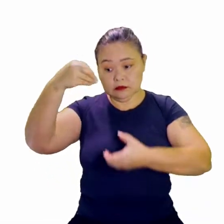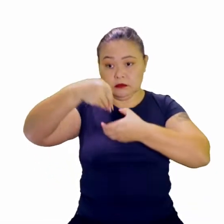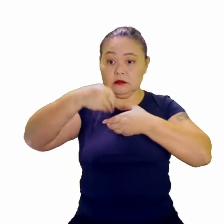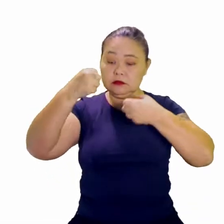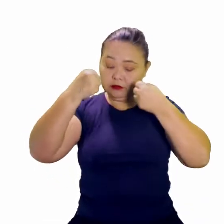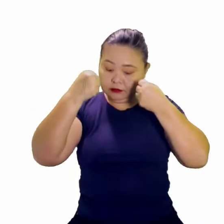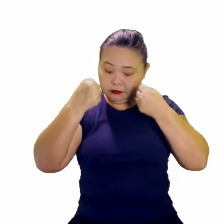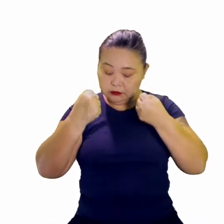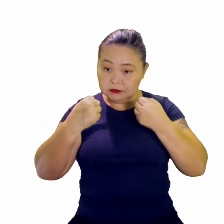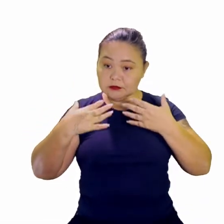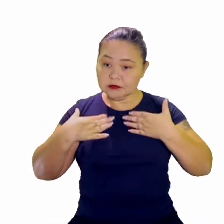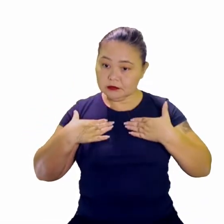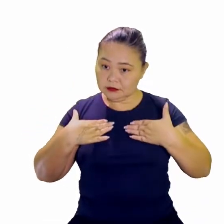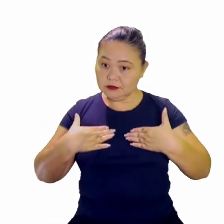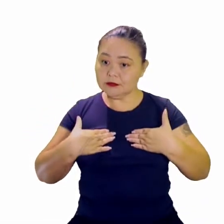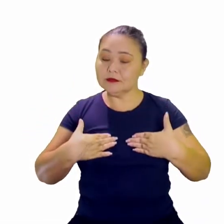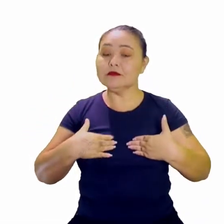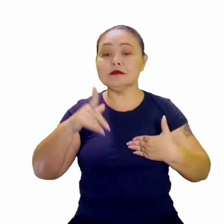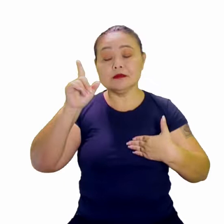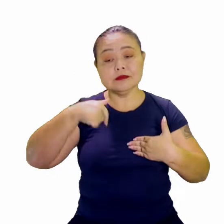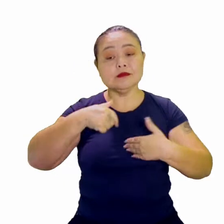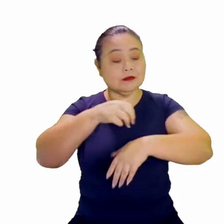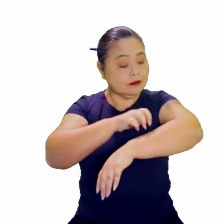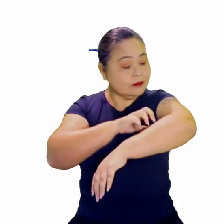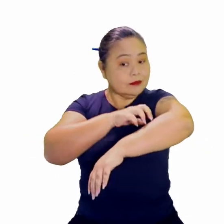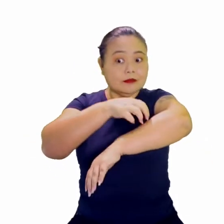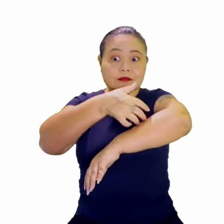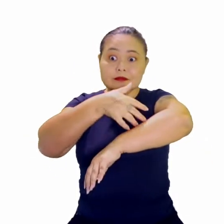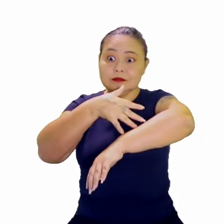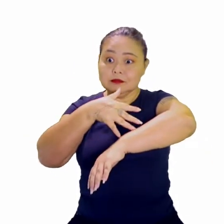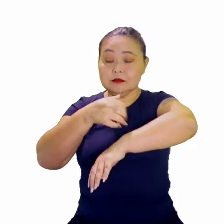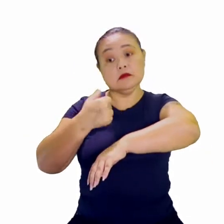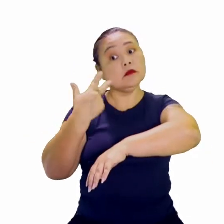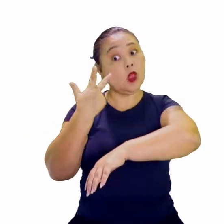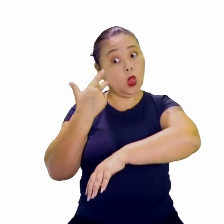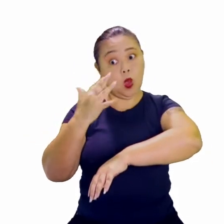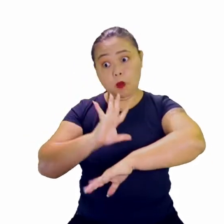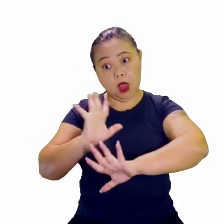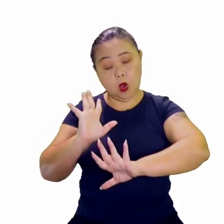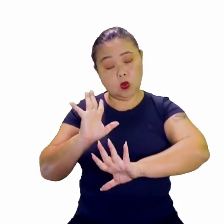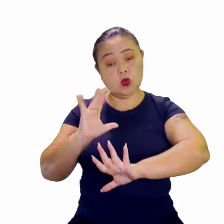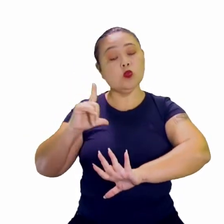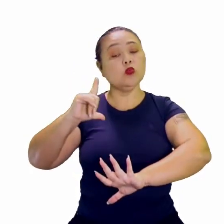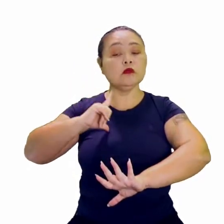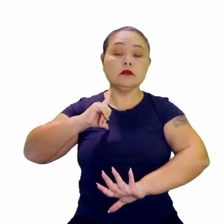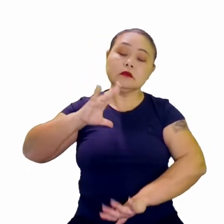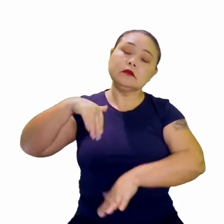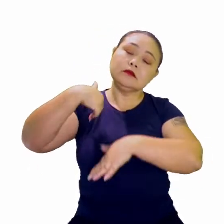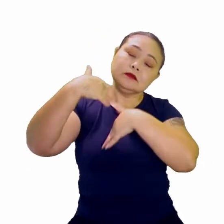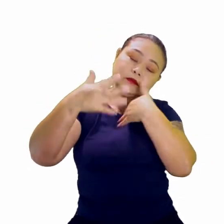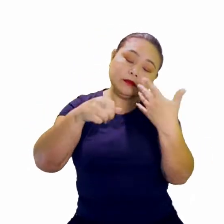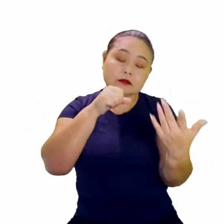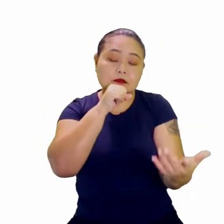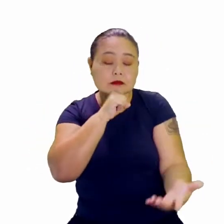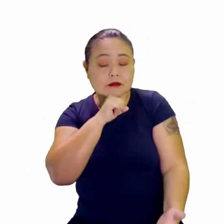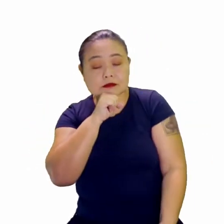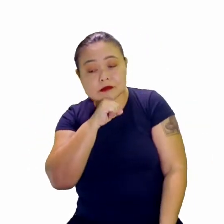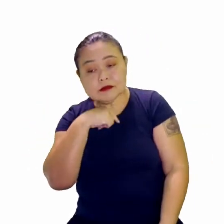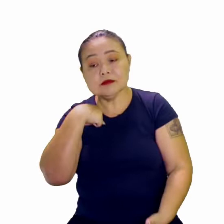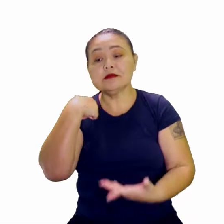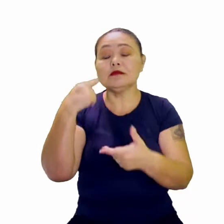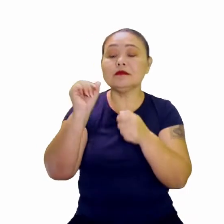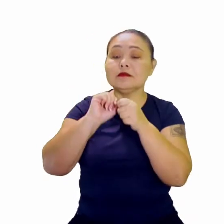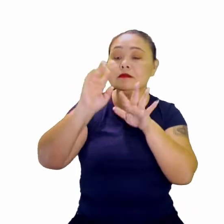peso corporal é músculo. Isso numa situação normal, tá, gente? Porque vai ter o envelhecimento,